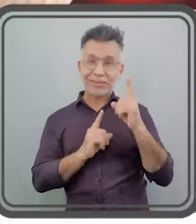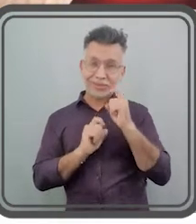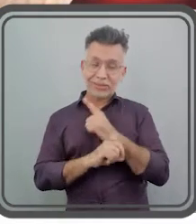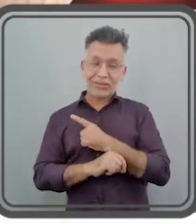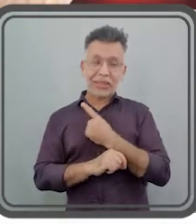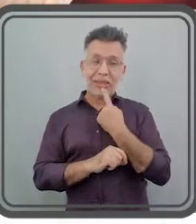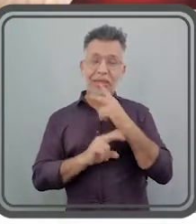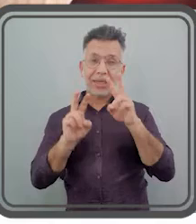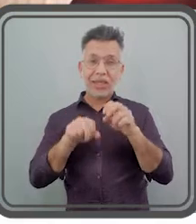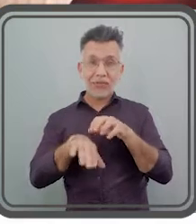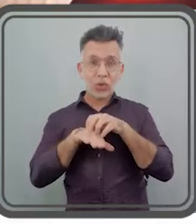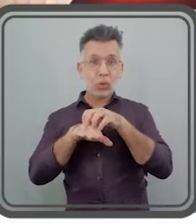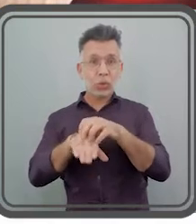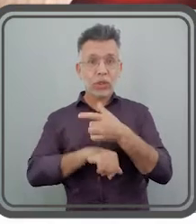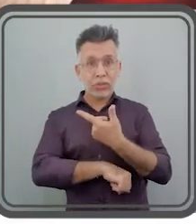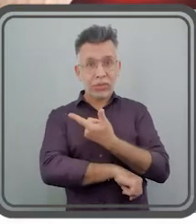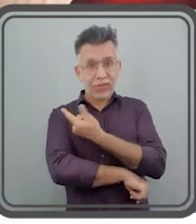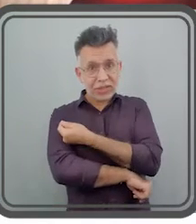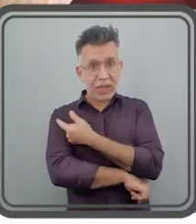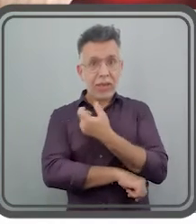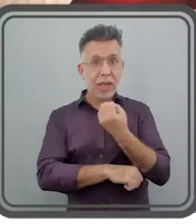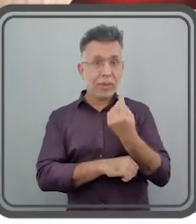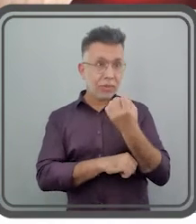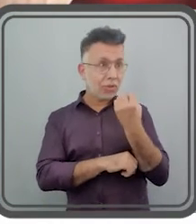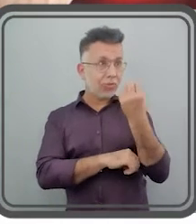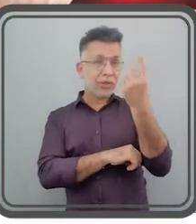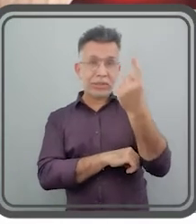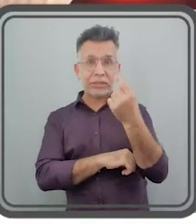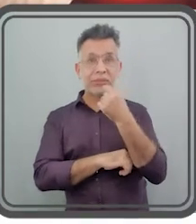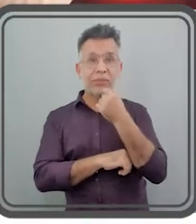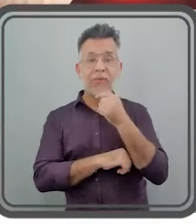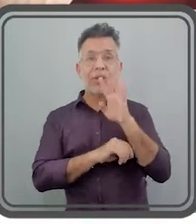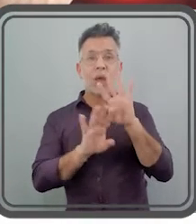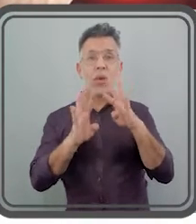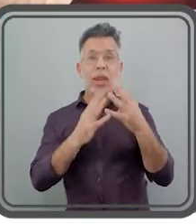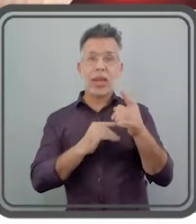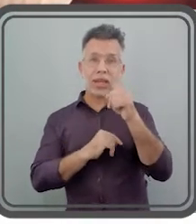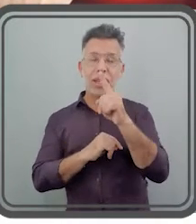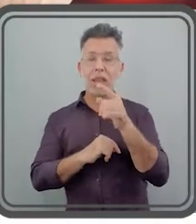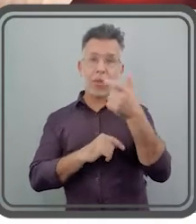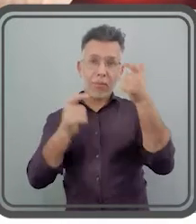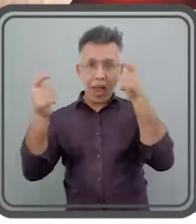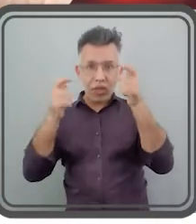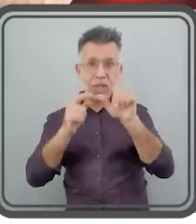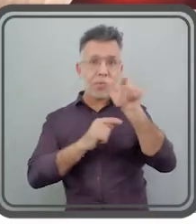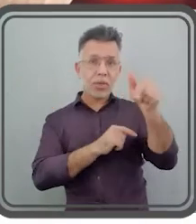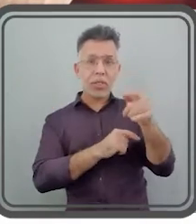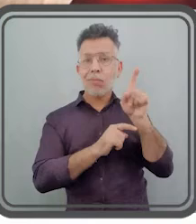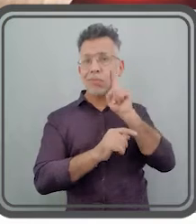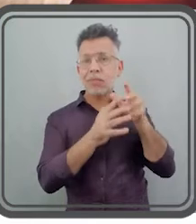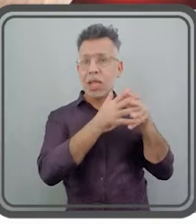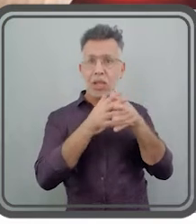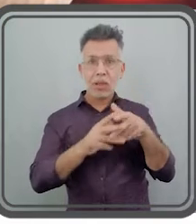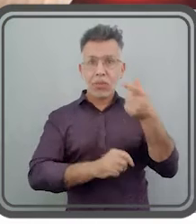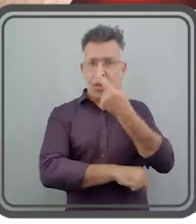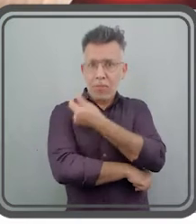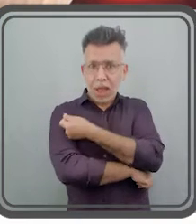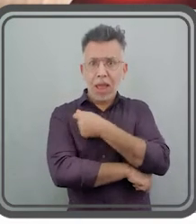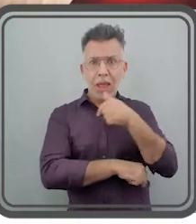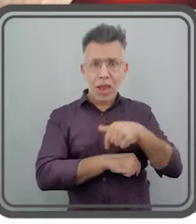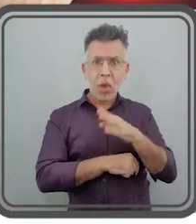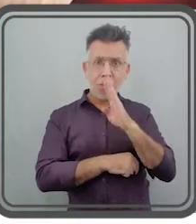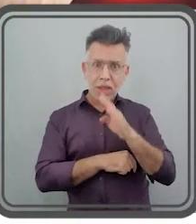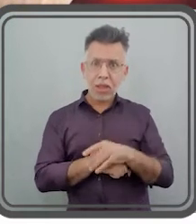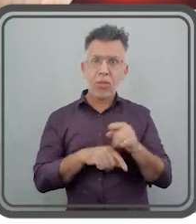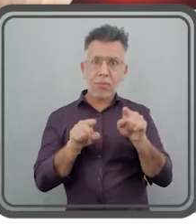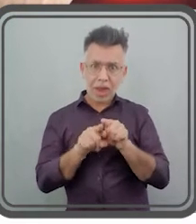para pauta só comentar que foi o turismo da vacina muita gente indo para fazer planeta no México pra depois ir pro Estados Unidos tomar vacina e que teve um açúcar adesão